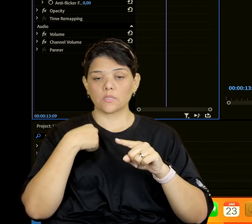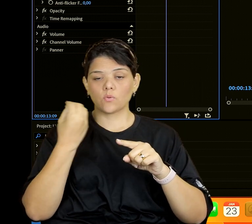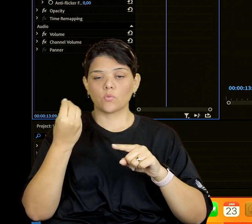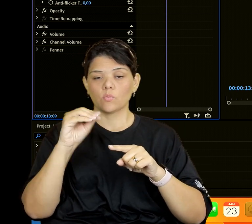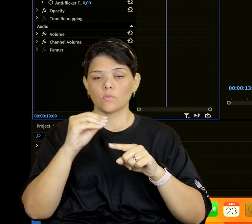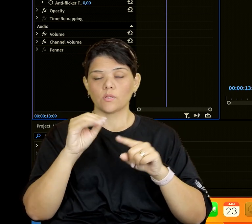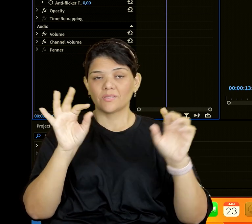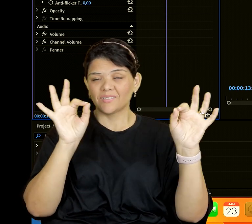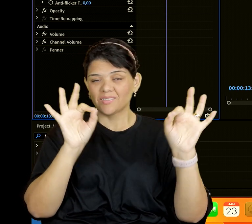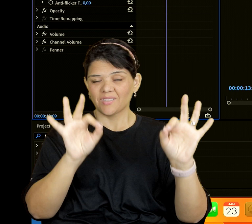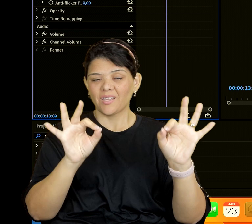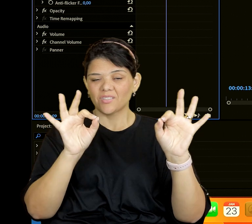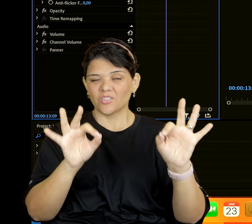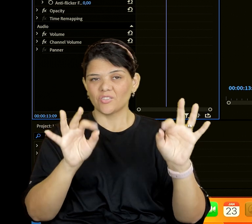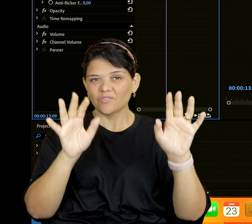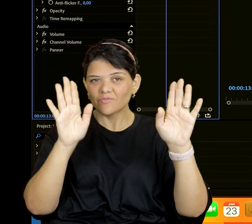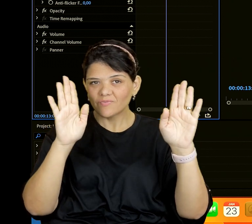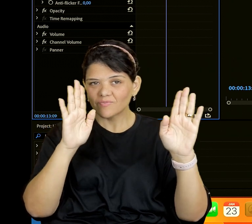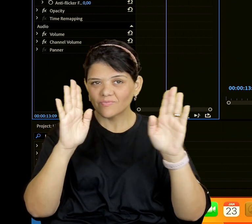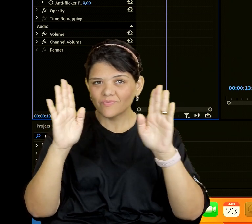certinho,